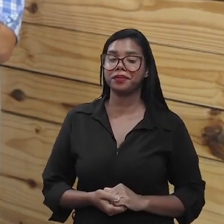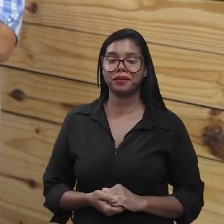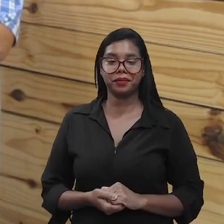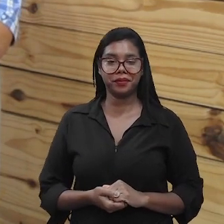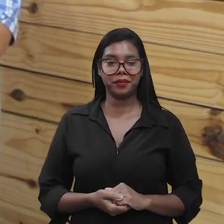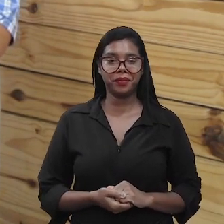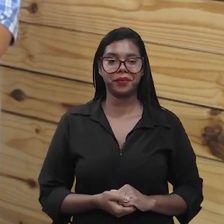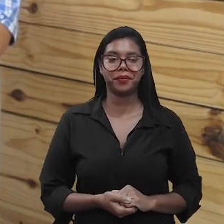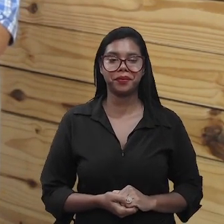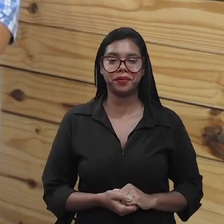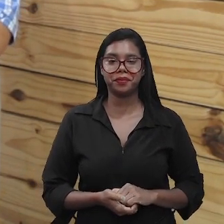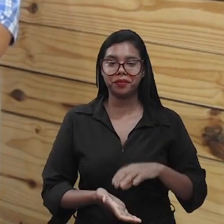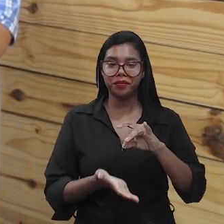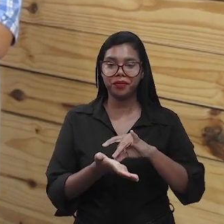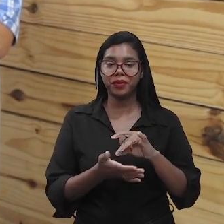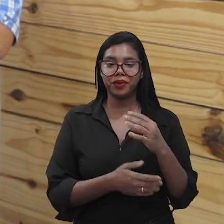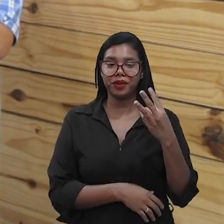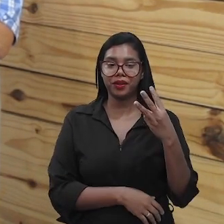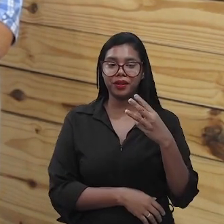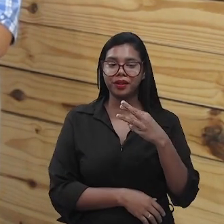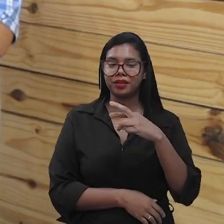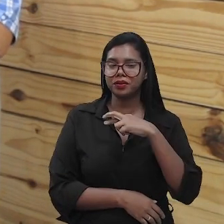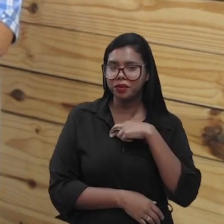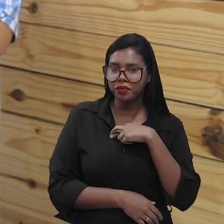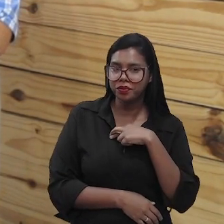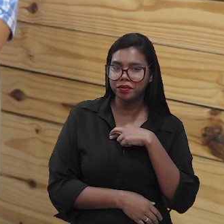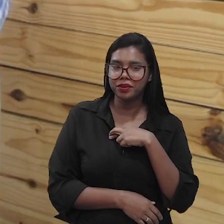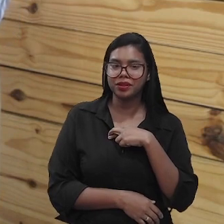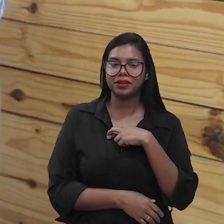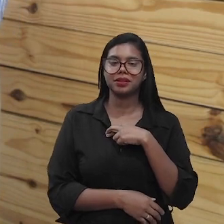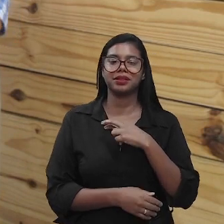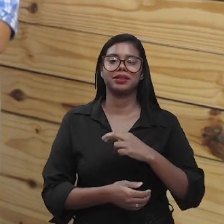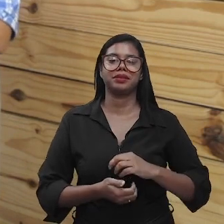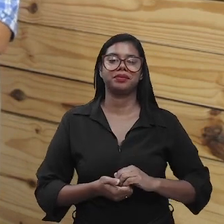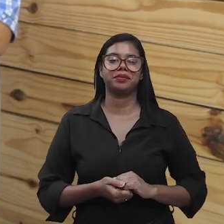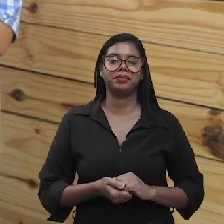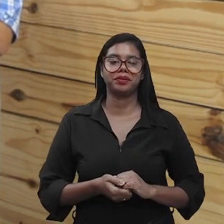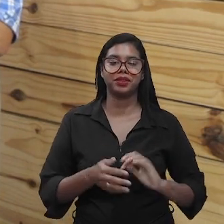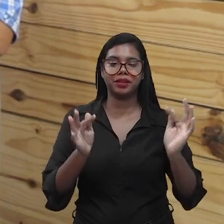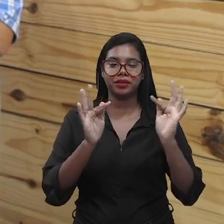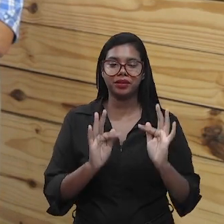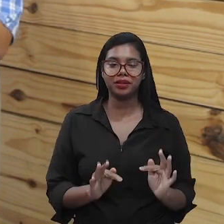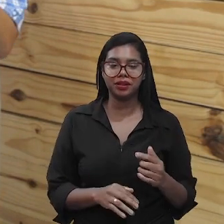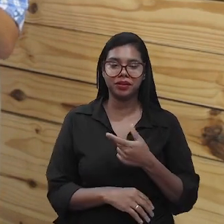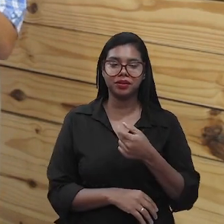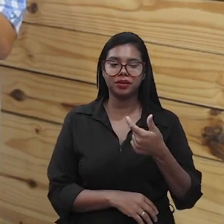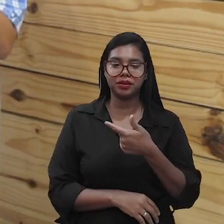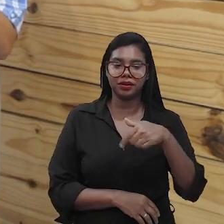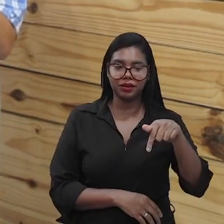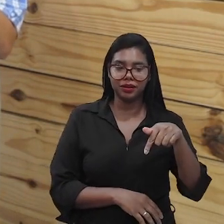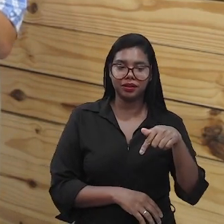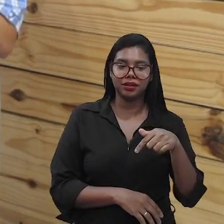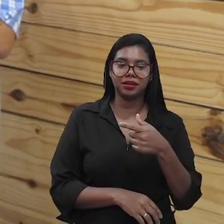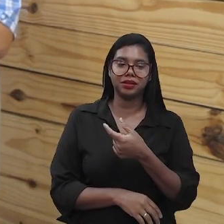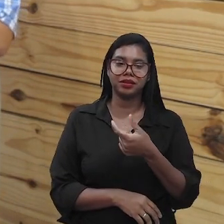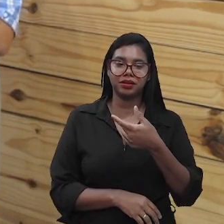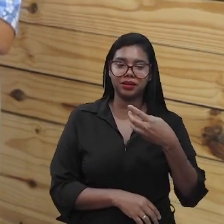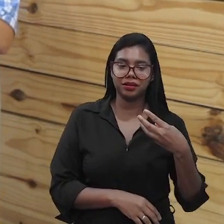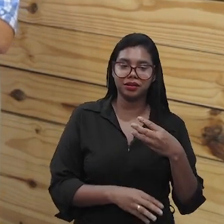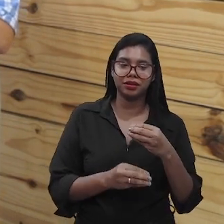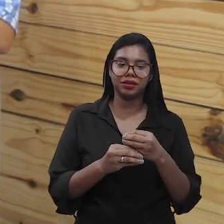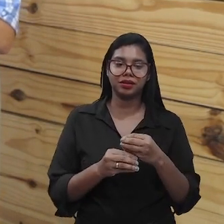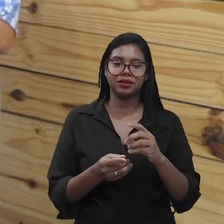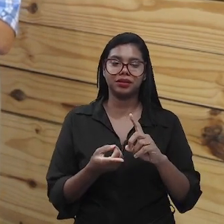três romances, né, Estrangeiro Labirinto, 2013, Felicidade, 2017, e Emílio, 2023, eu fiz book trailer. Nos